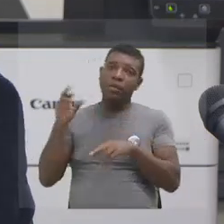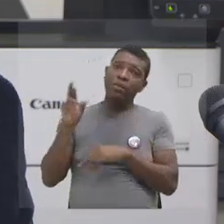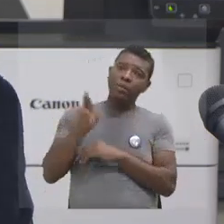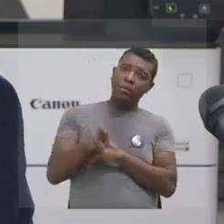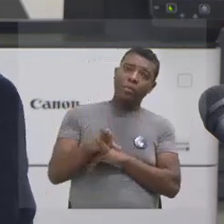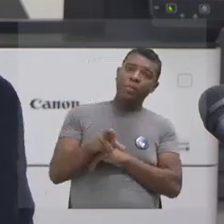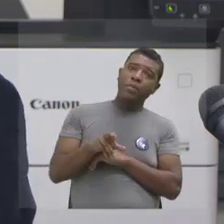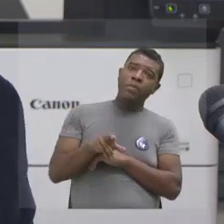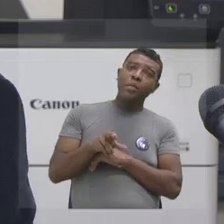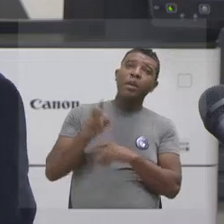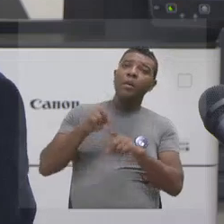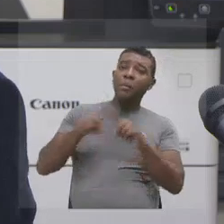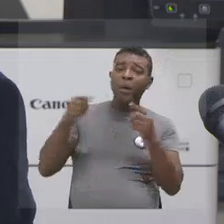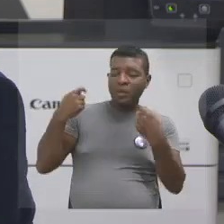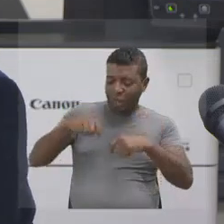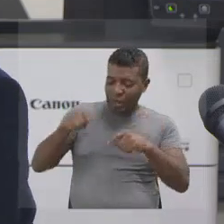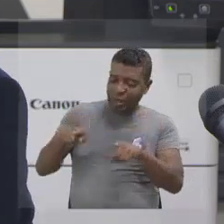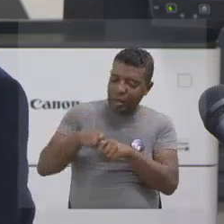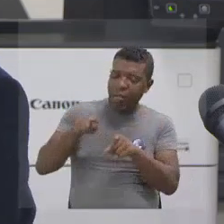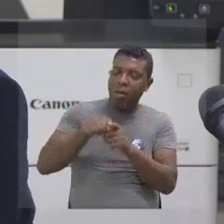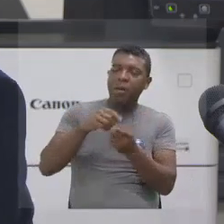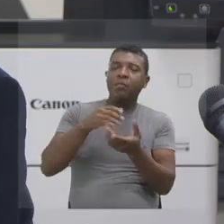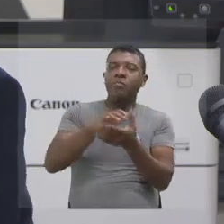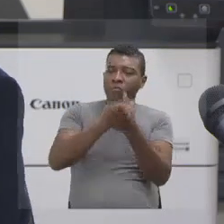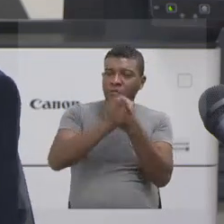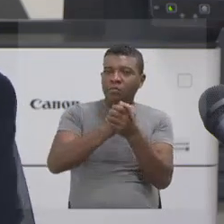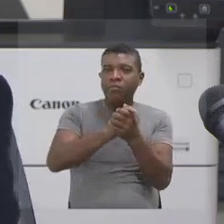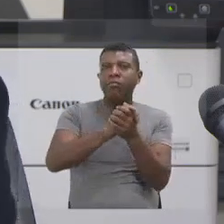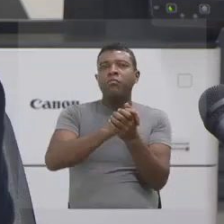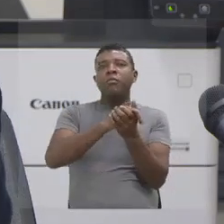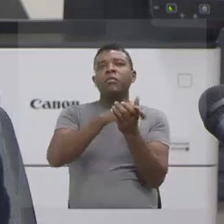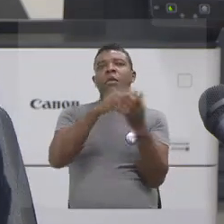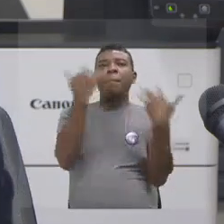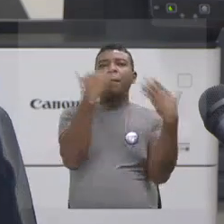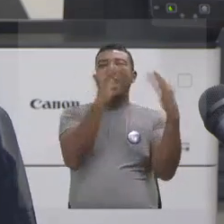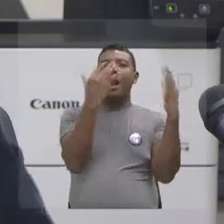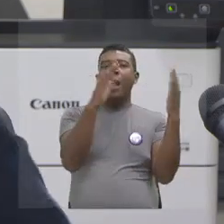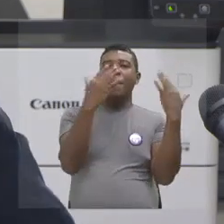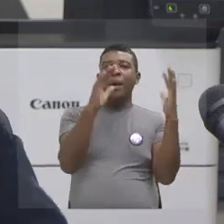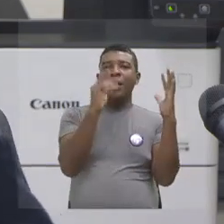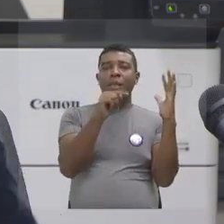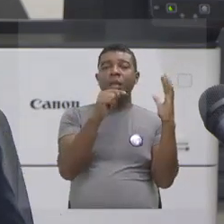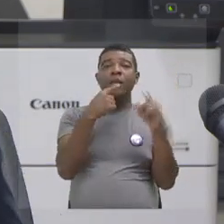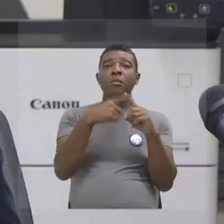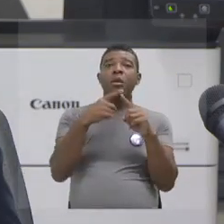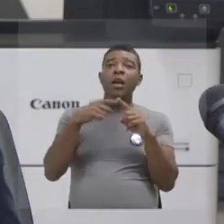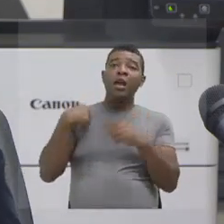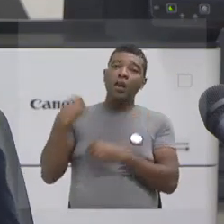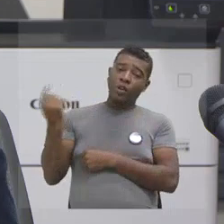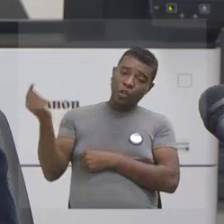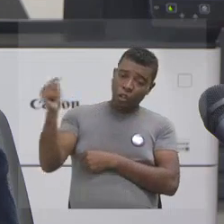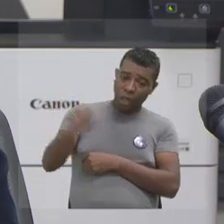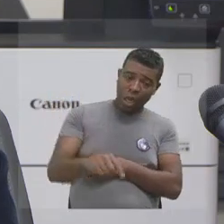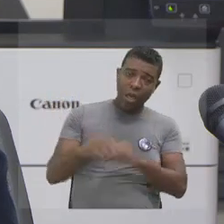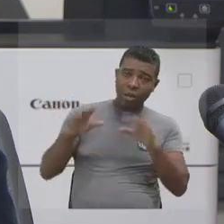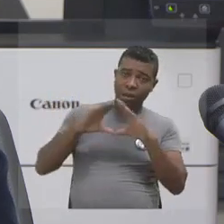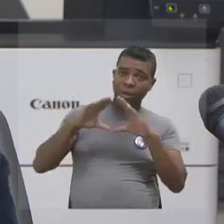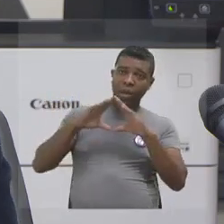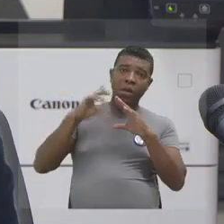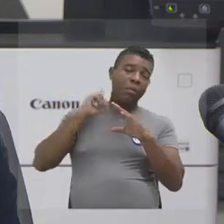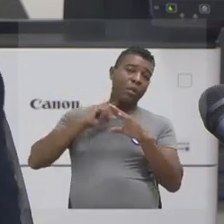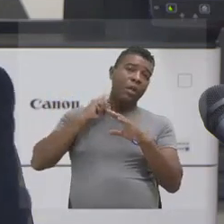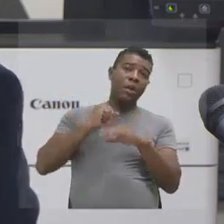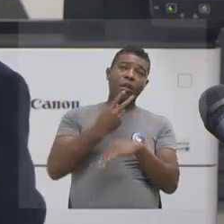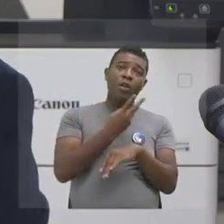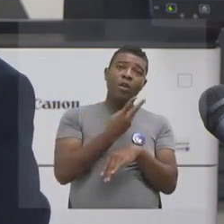de parabenizá-la e dizer que de viva voz eu cheguei a Assembleia de Minas em 2009 e eu estou no